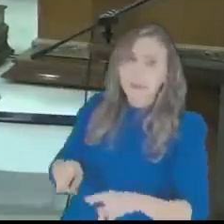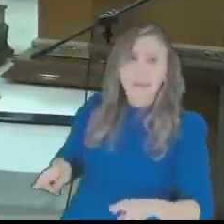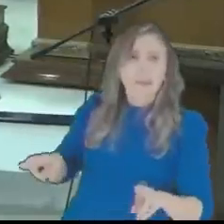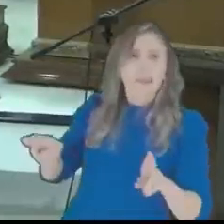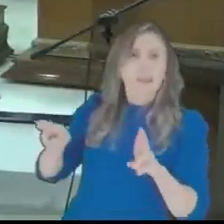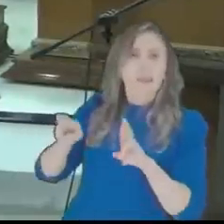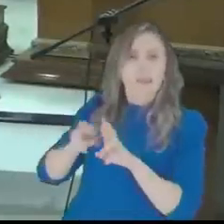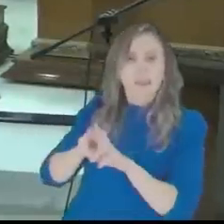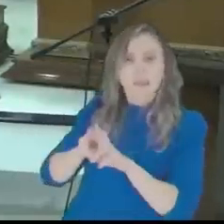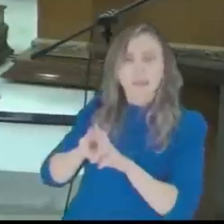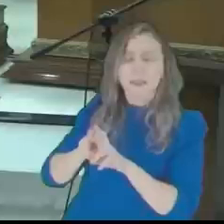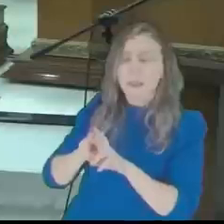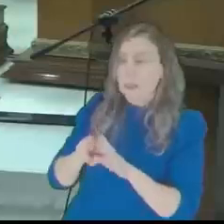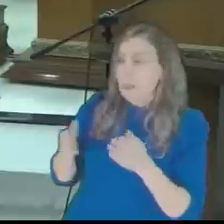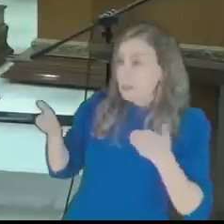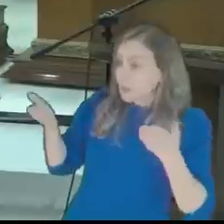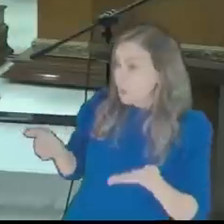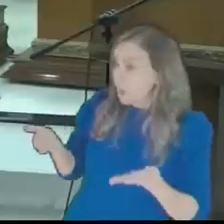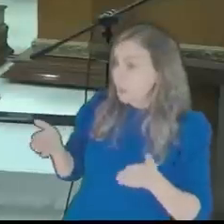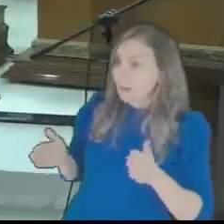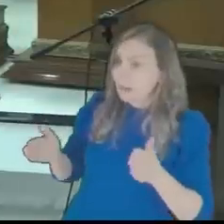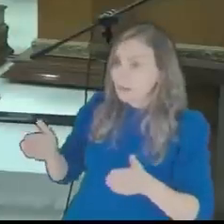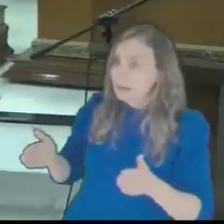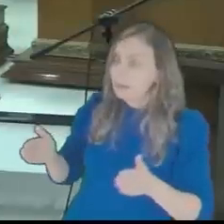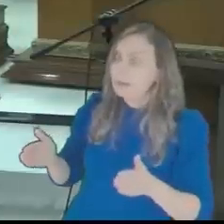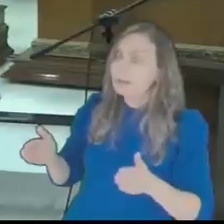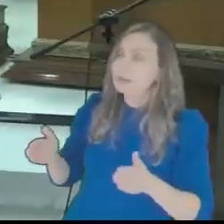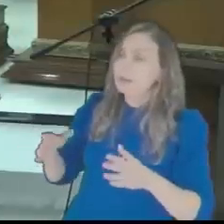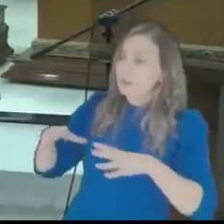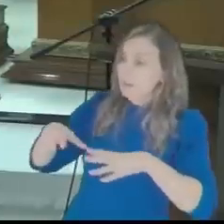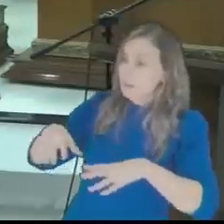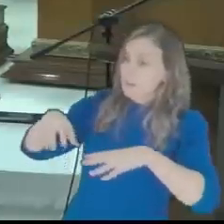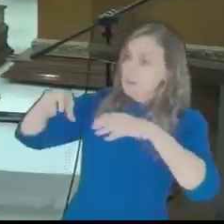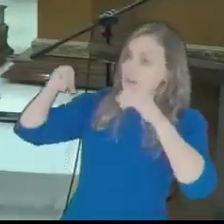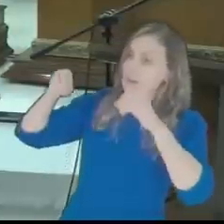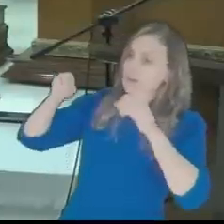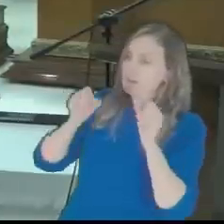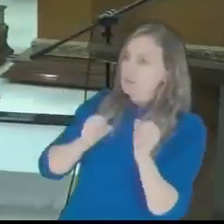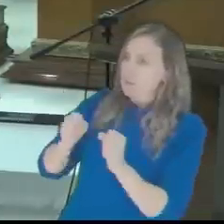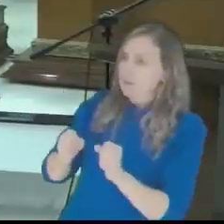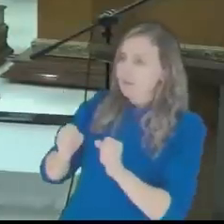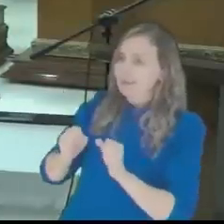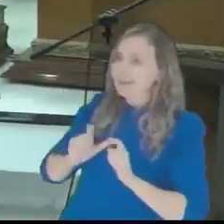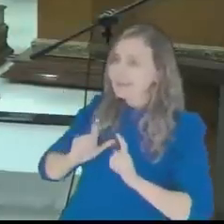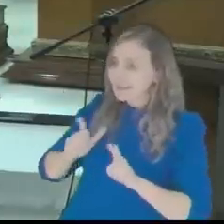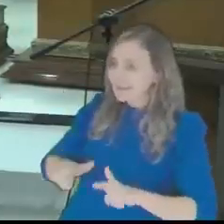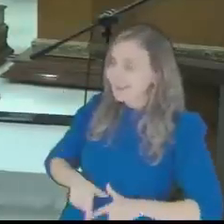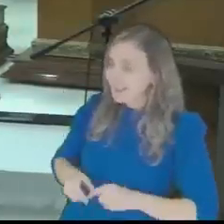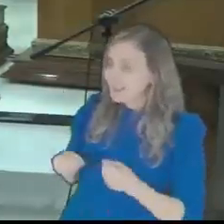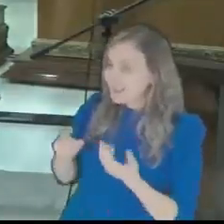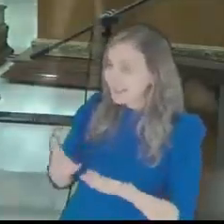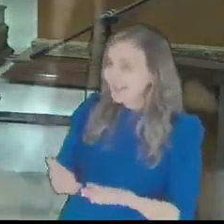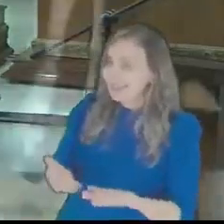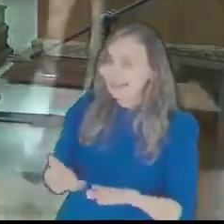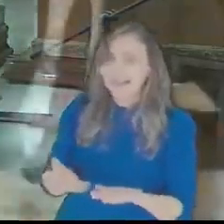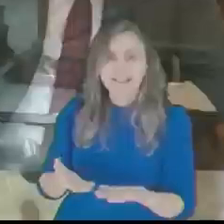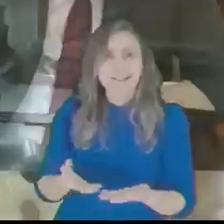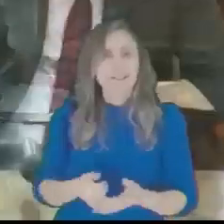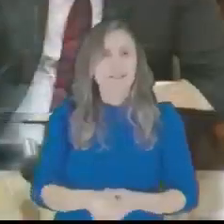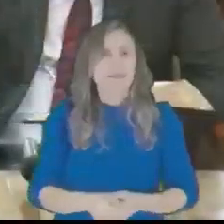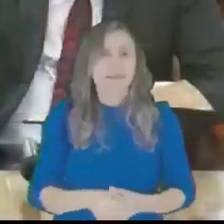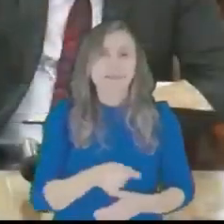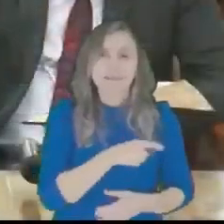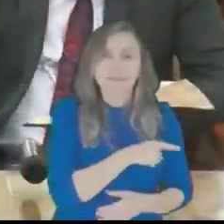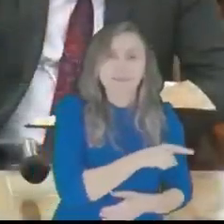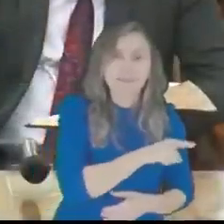restaurarás tu, neste tempo, o reino a Israel? Eles queriam que Deus restaurasse logo